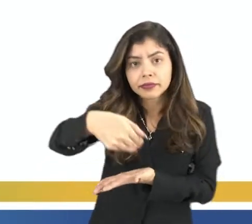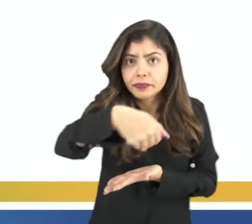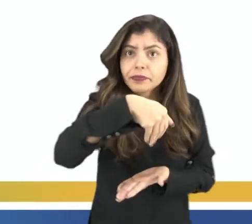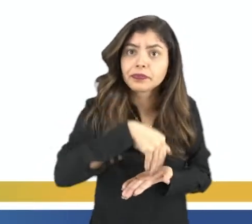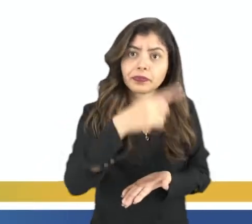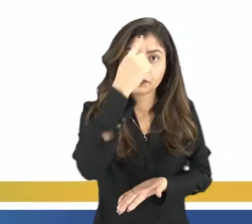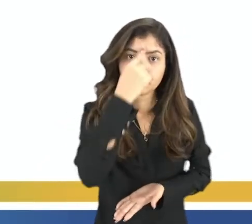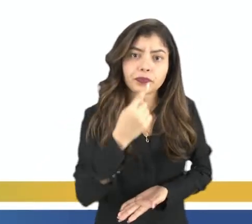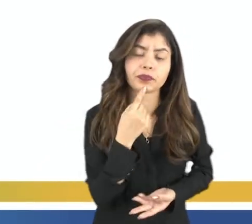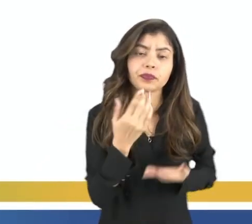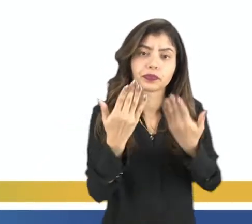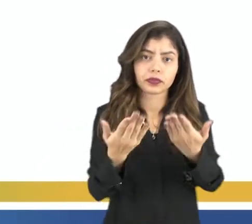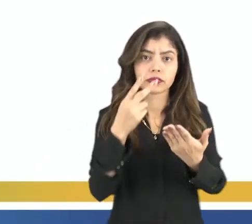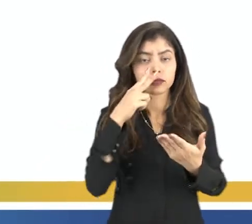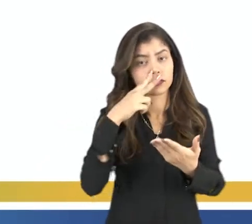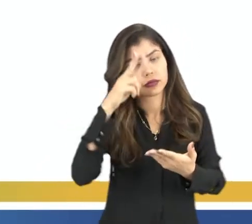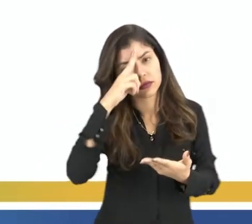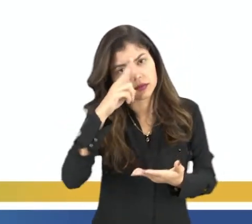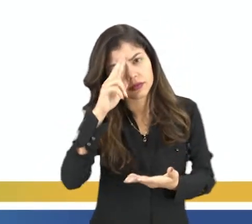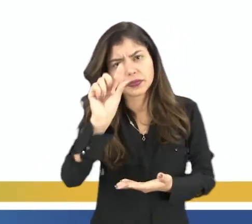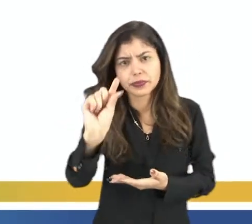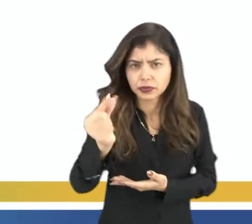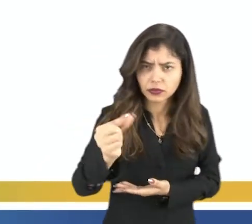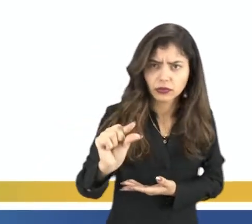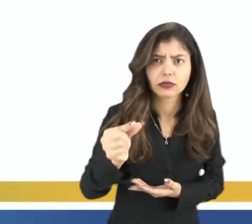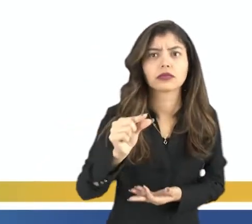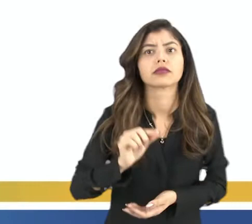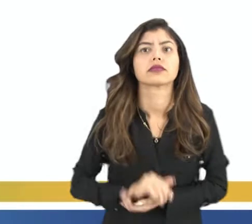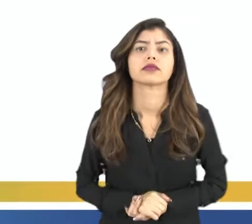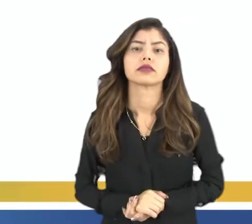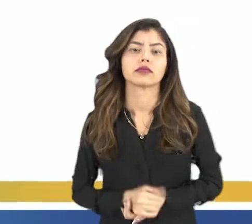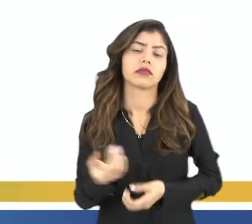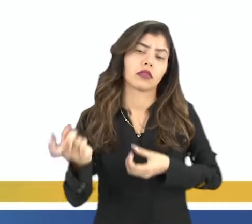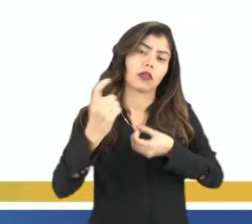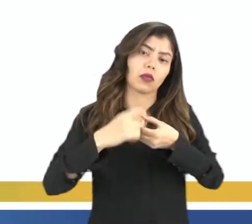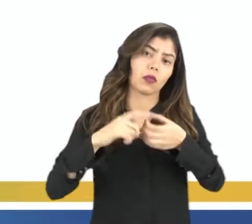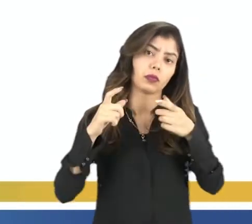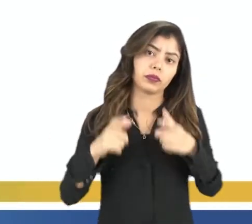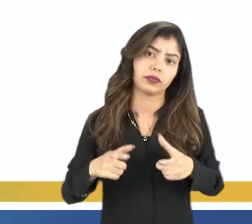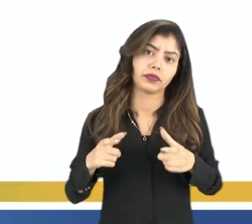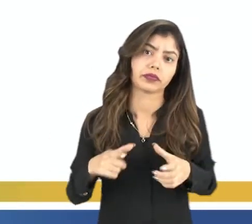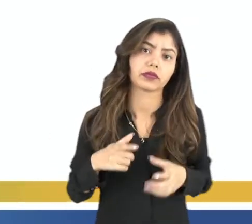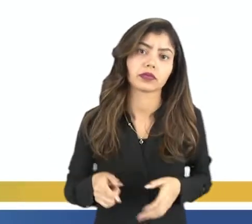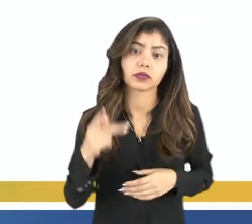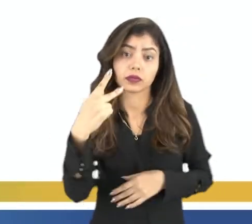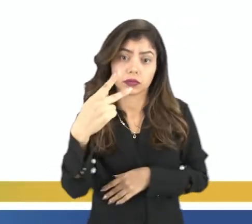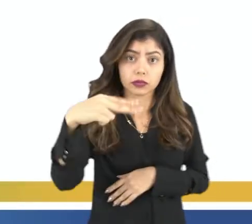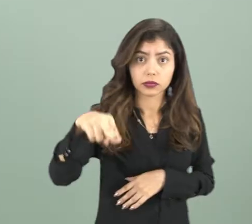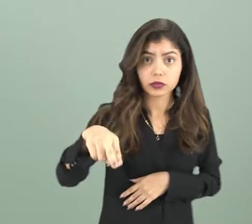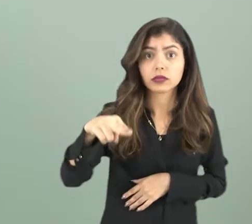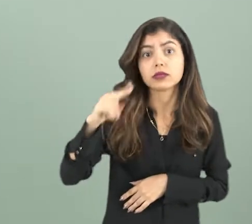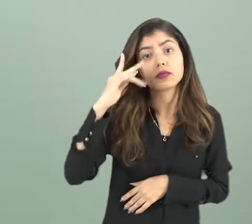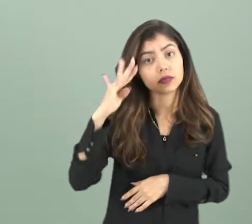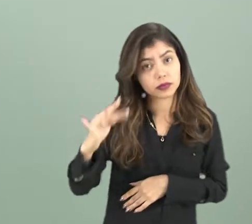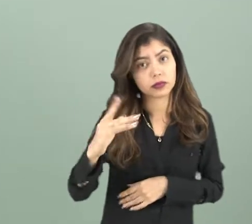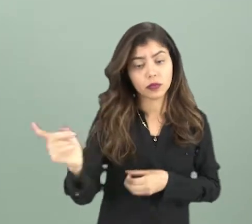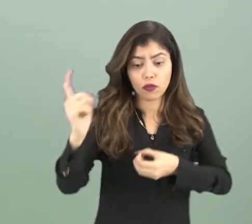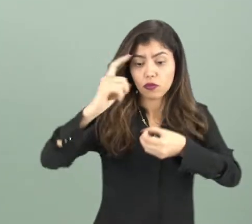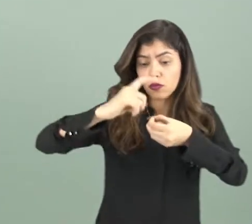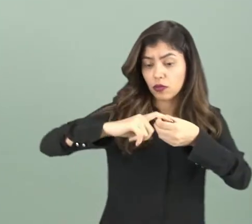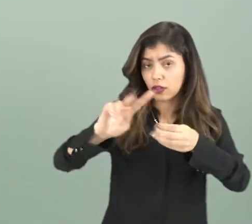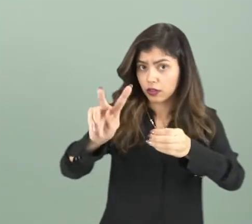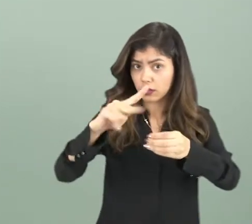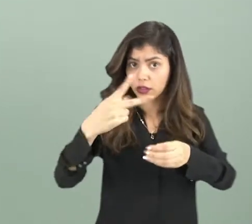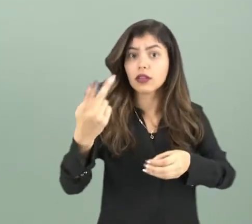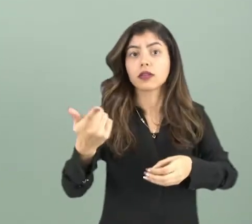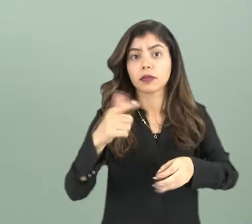essa imagem só para você dar uma lembradinha da onde vem, né? O pronome reflexivo, a ação volta para